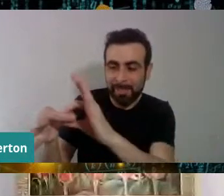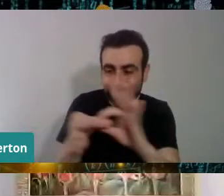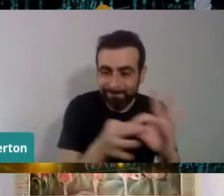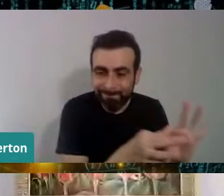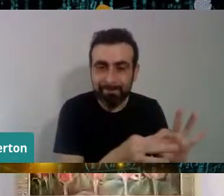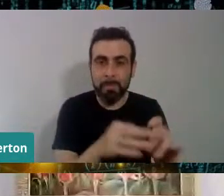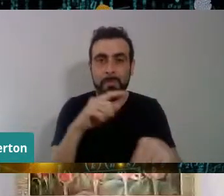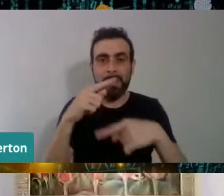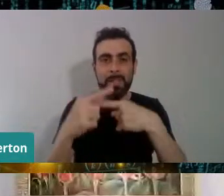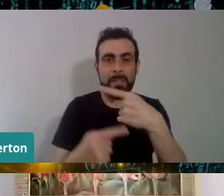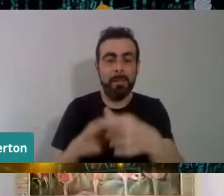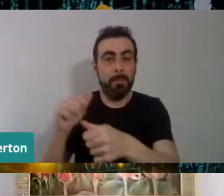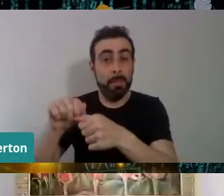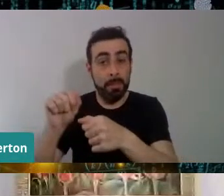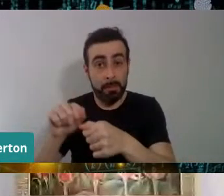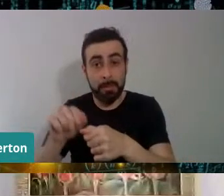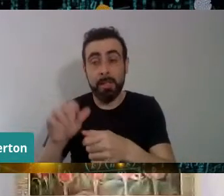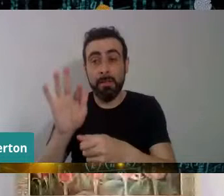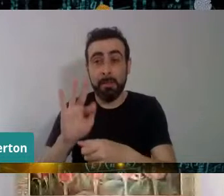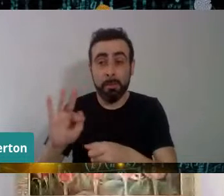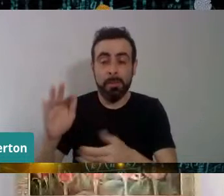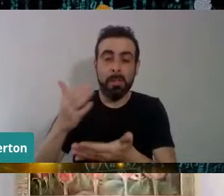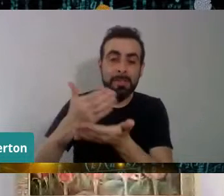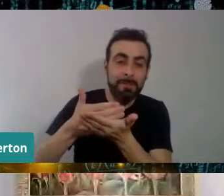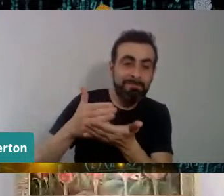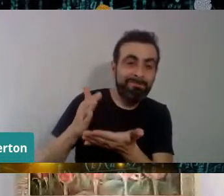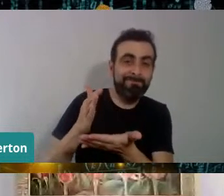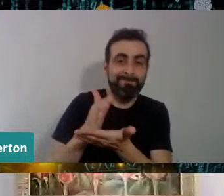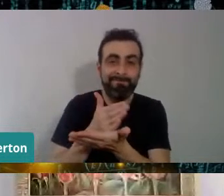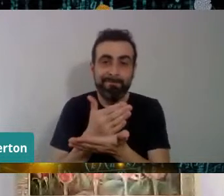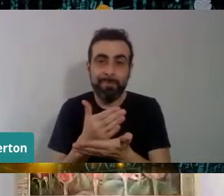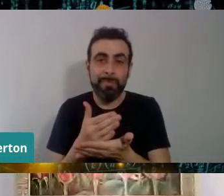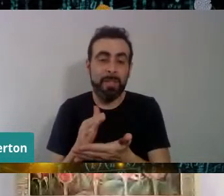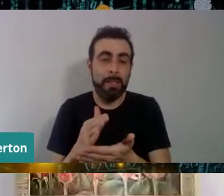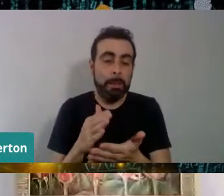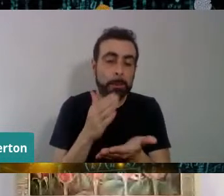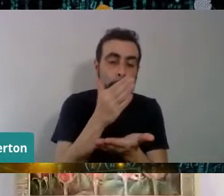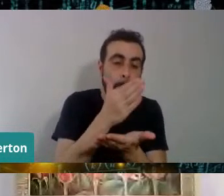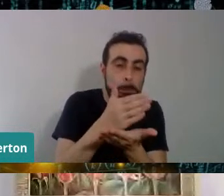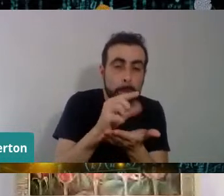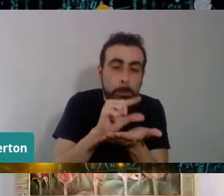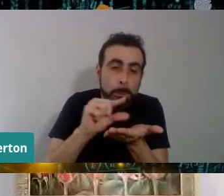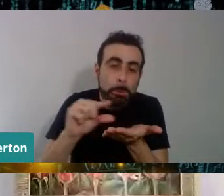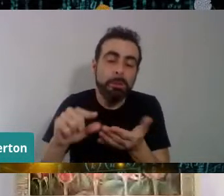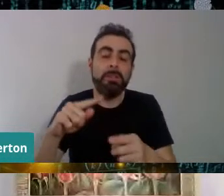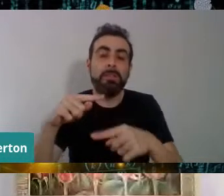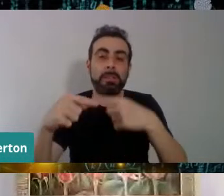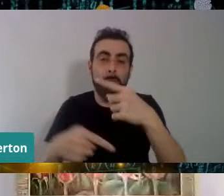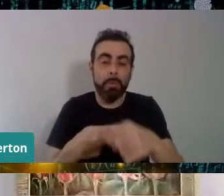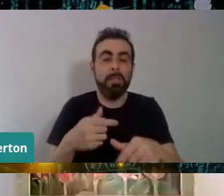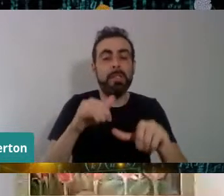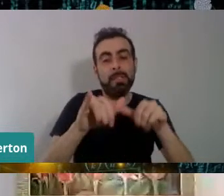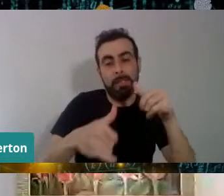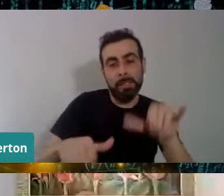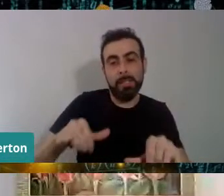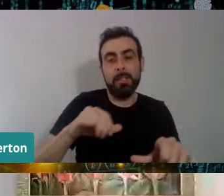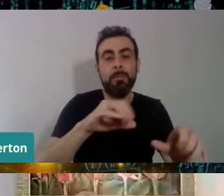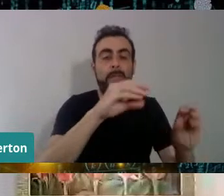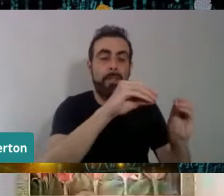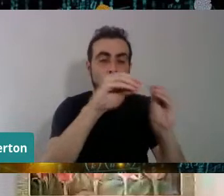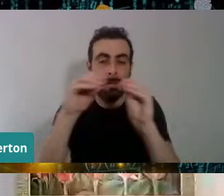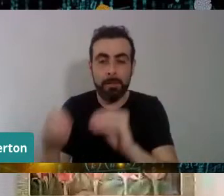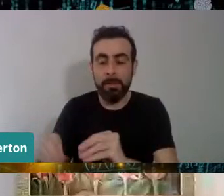faculdade, comecei, né, fui devagar, fui dando aula, fiz o curso de Química, fiz ciência biológica, assim que eu terminei o curso de química, já